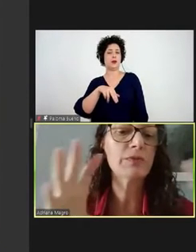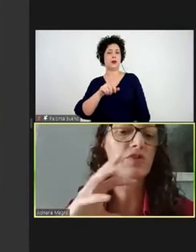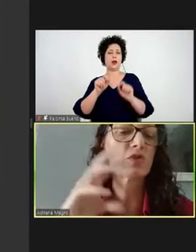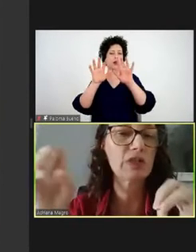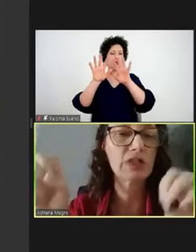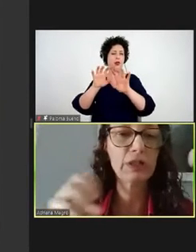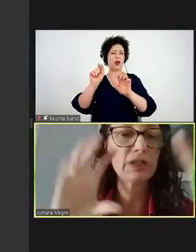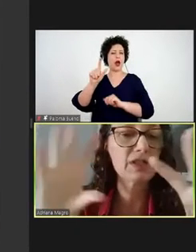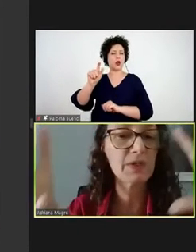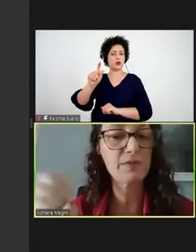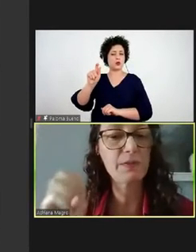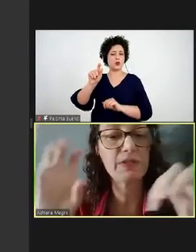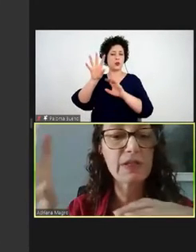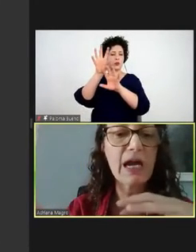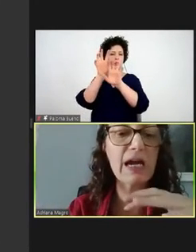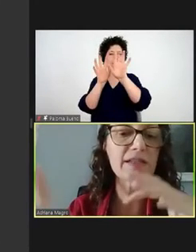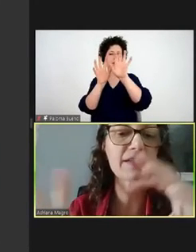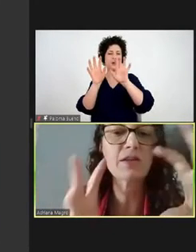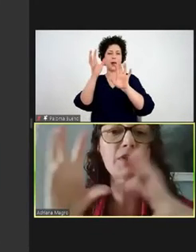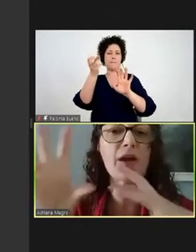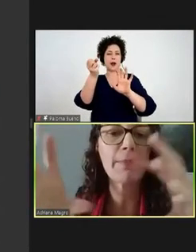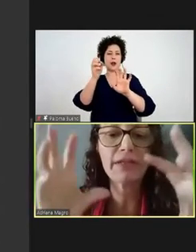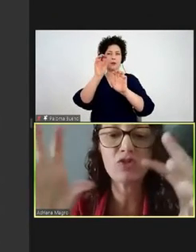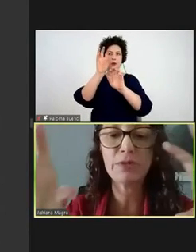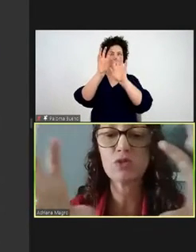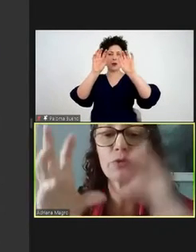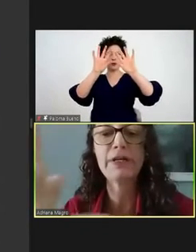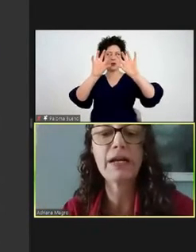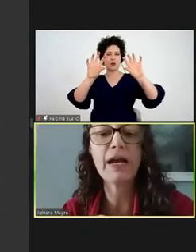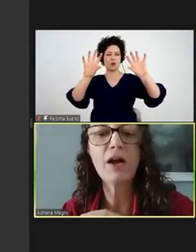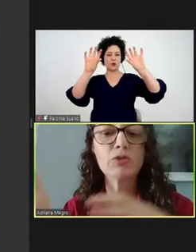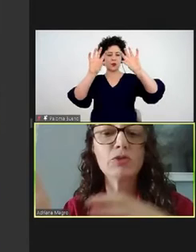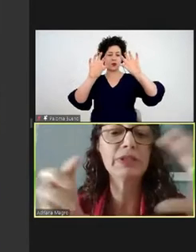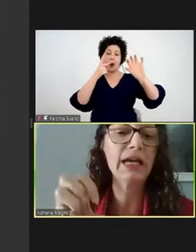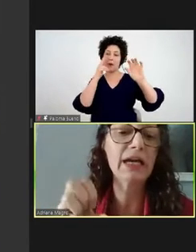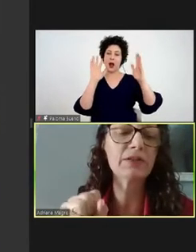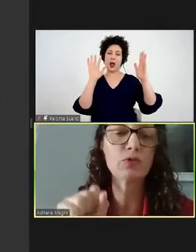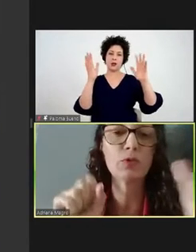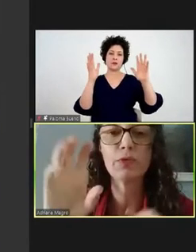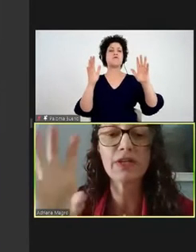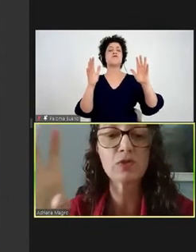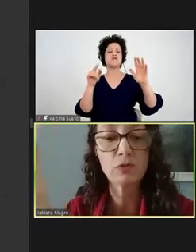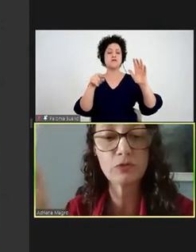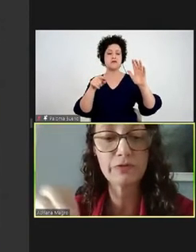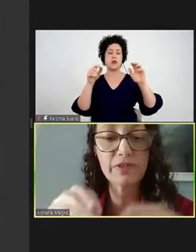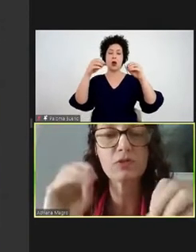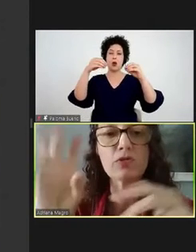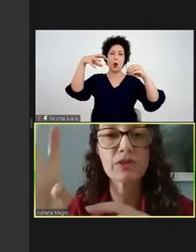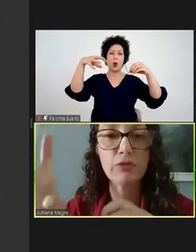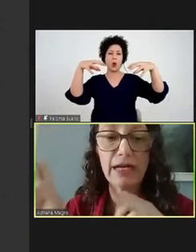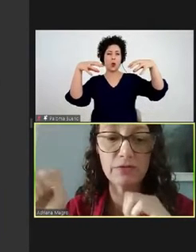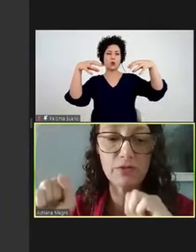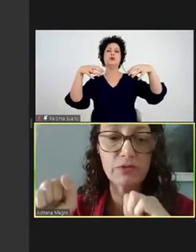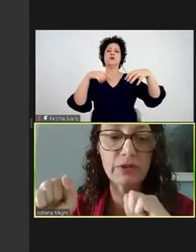com manchas orgânicas mais esbranquiçadas, é um céu aparentemente tropical, iluminado, com poucas nuvens e